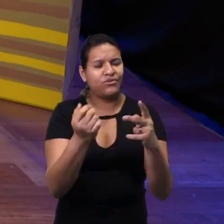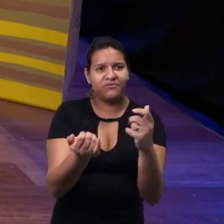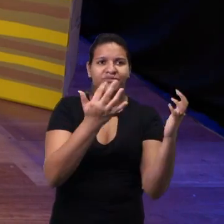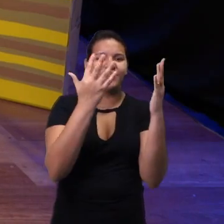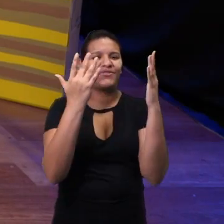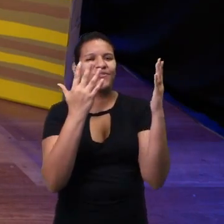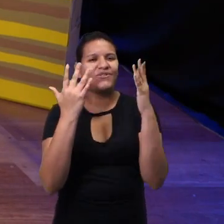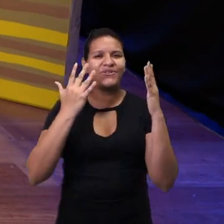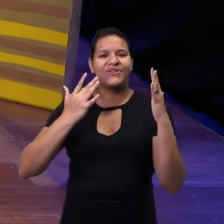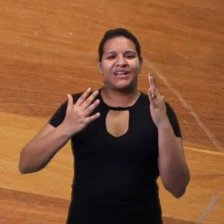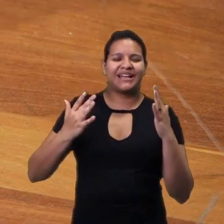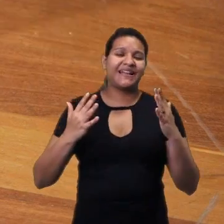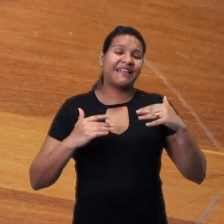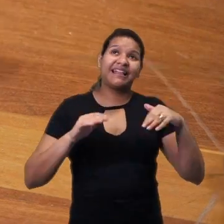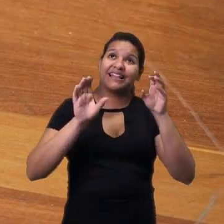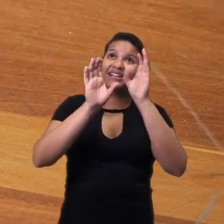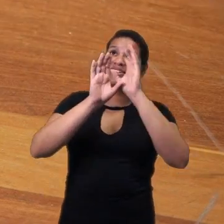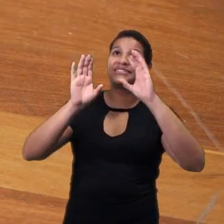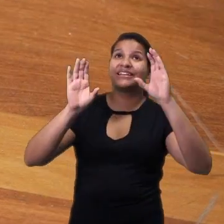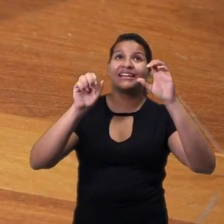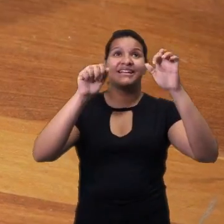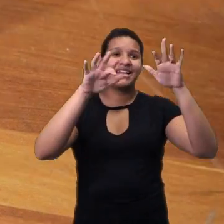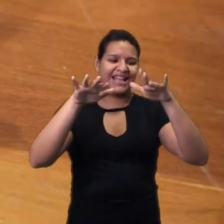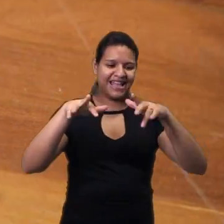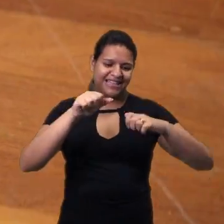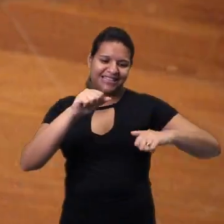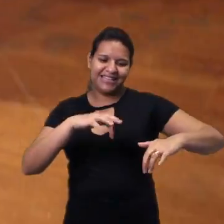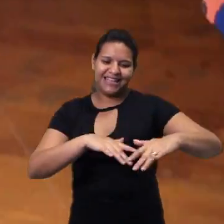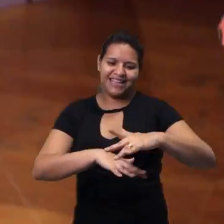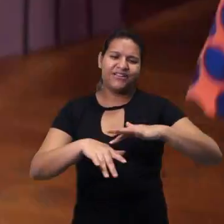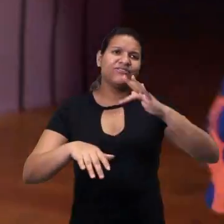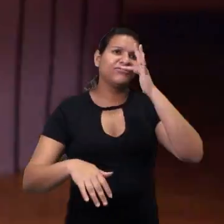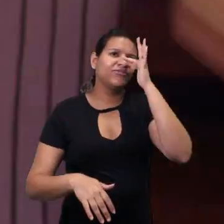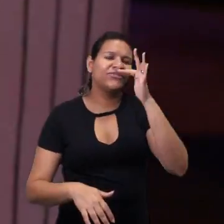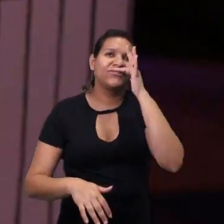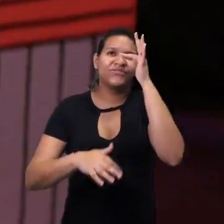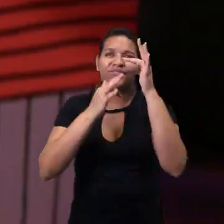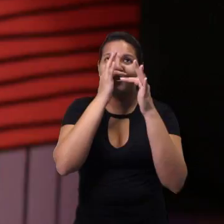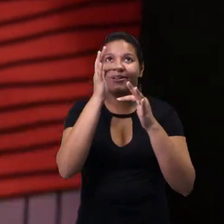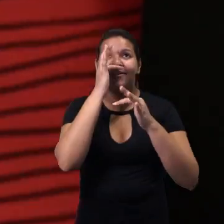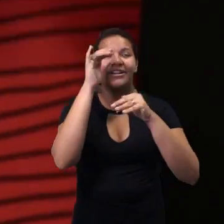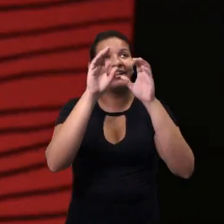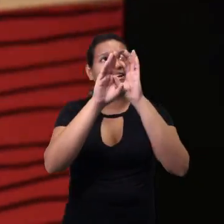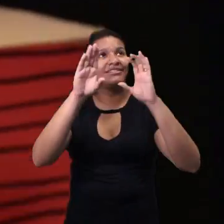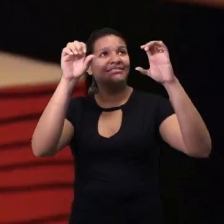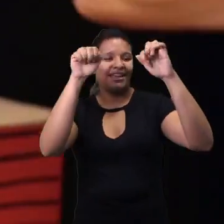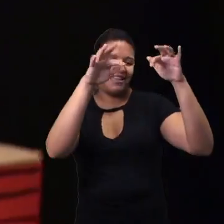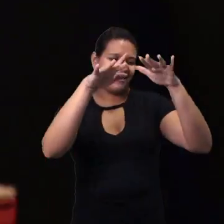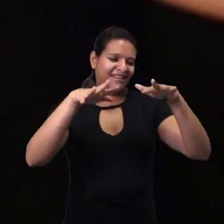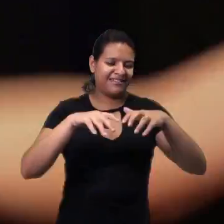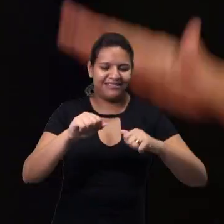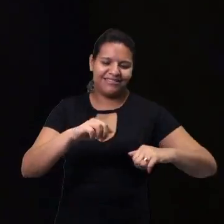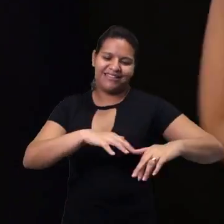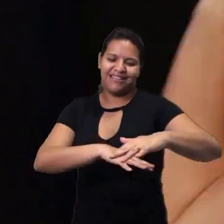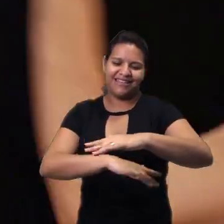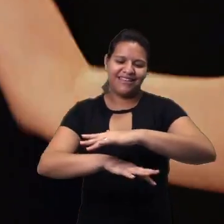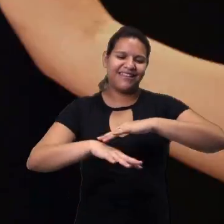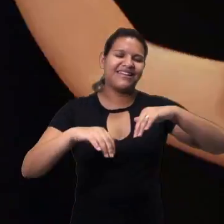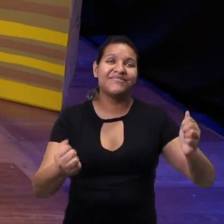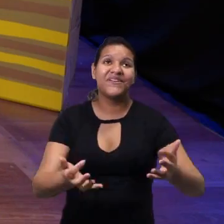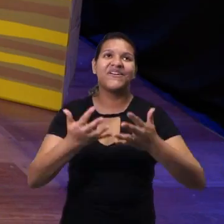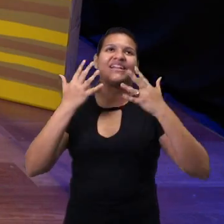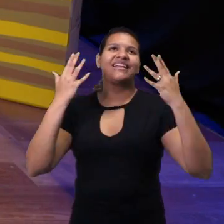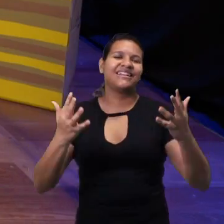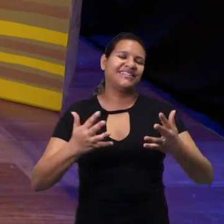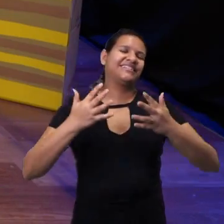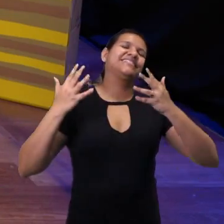caindo fulô. Lá do céu, cá na terra, olelê, tá caindo fulô. Lá do céu, cá na